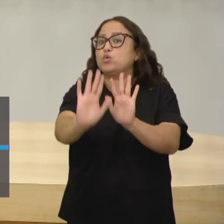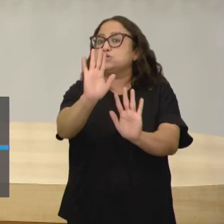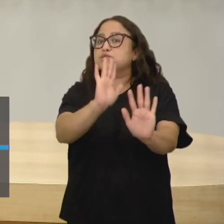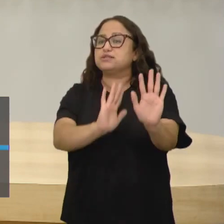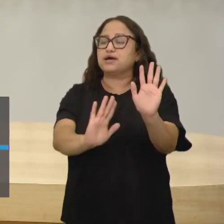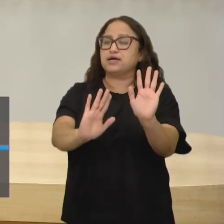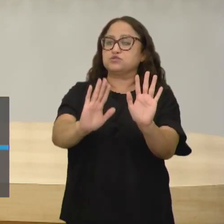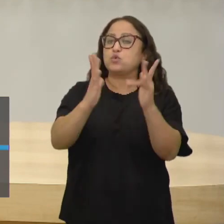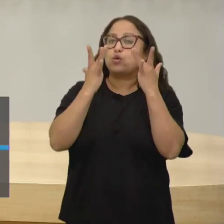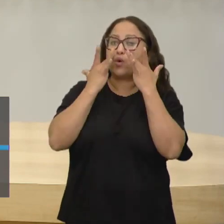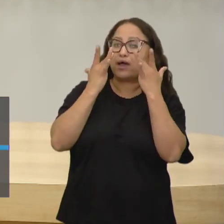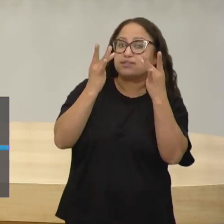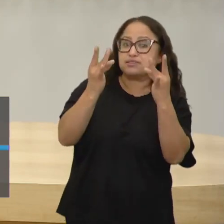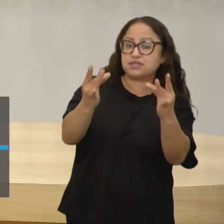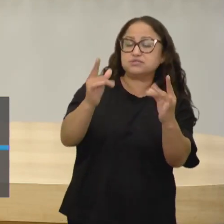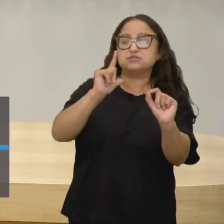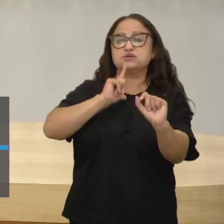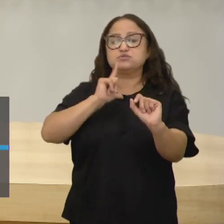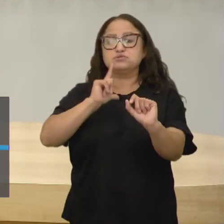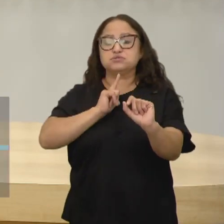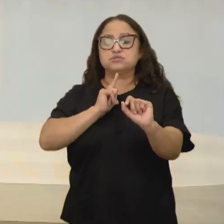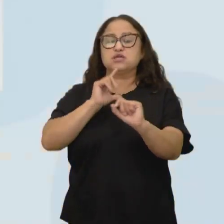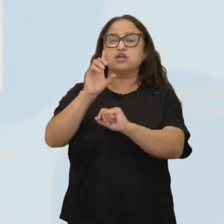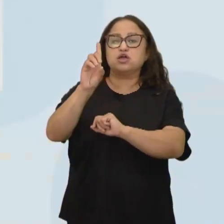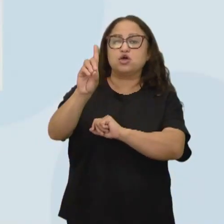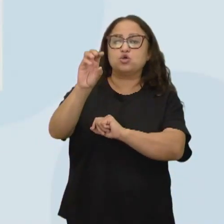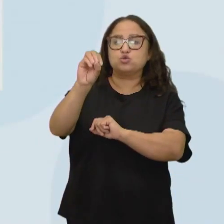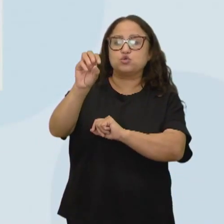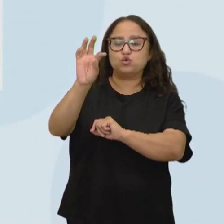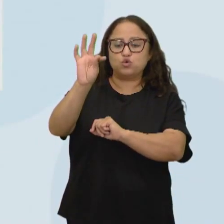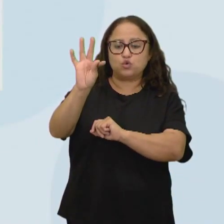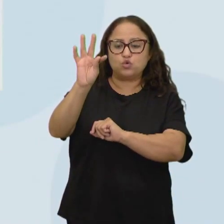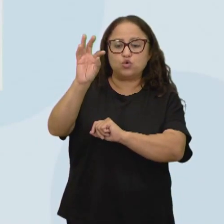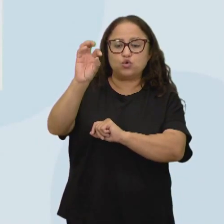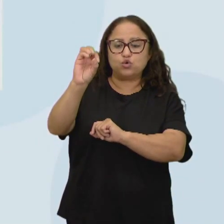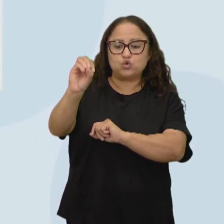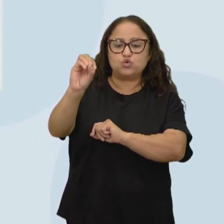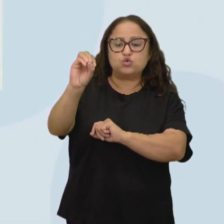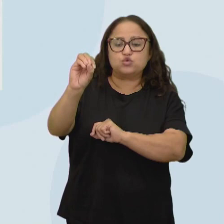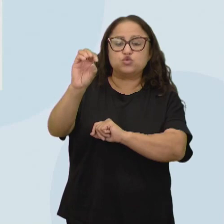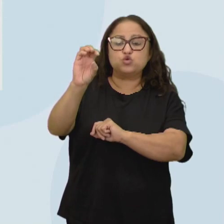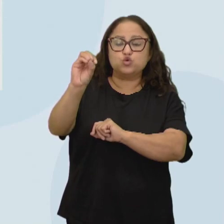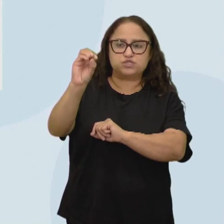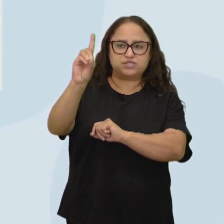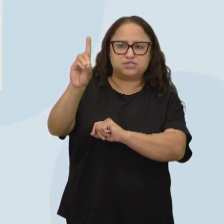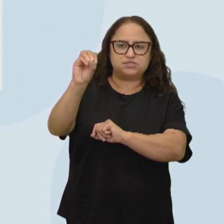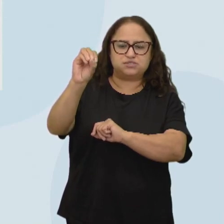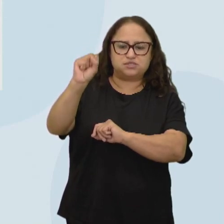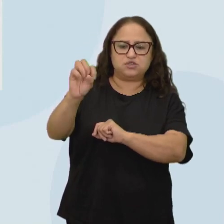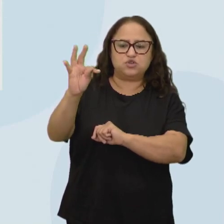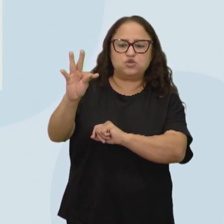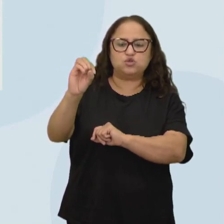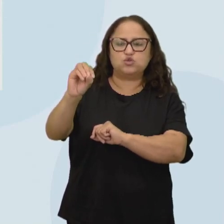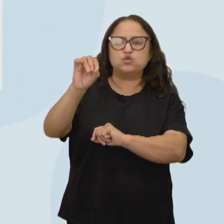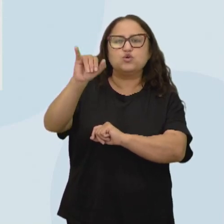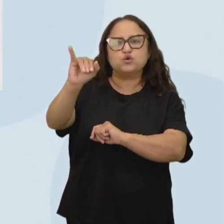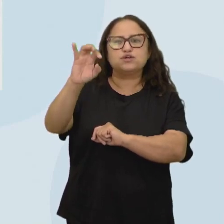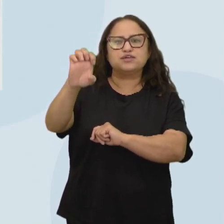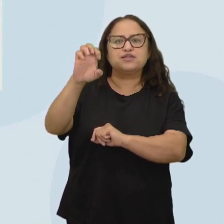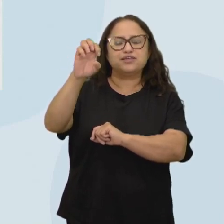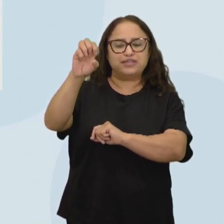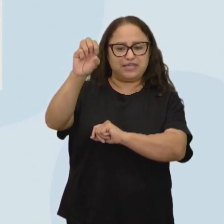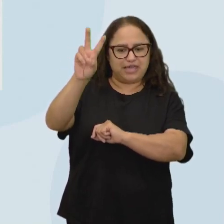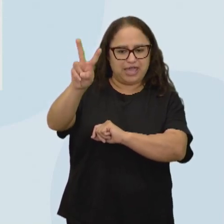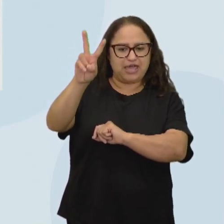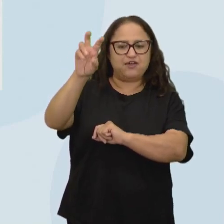de Dostoiévski, né? E aparece aí para vocês também o Kafka, né? O Kafka, esse autor